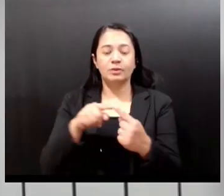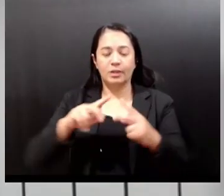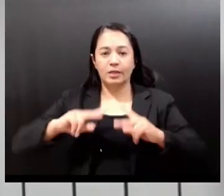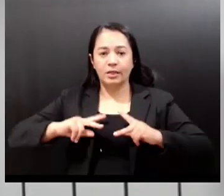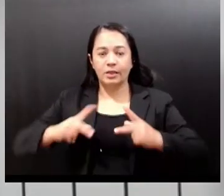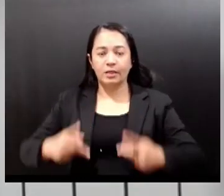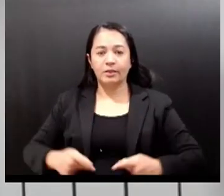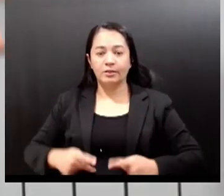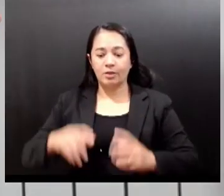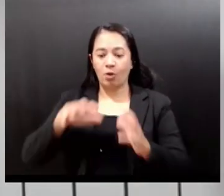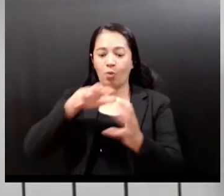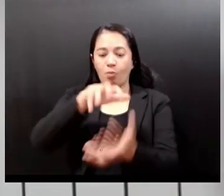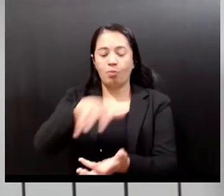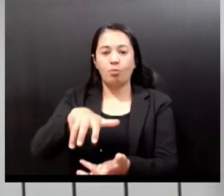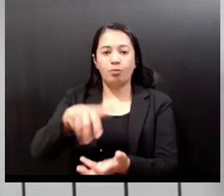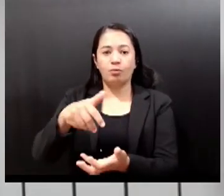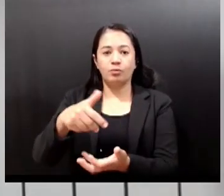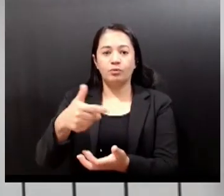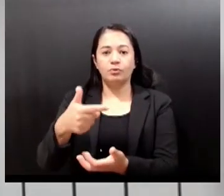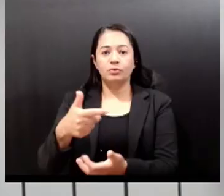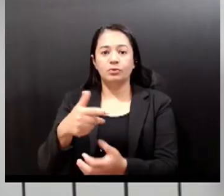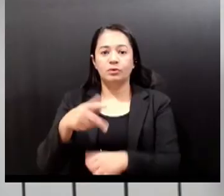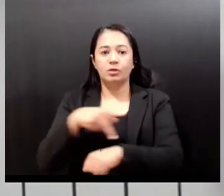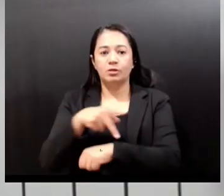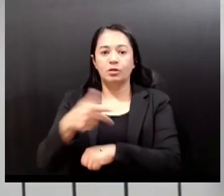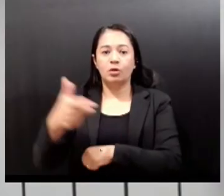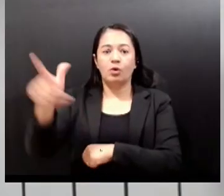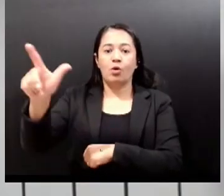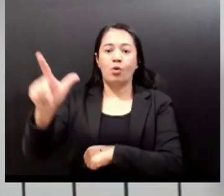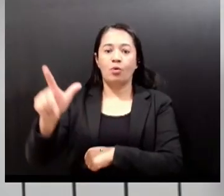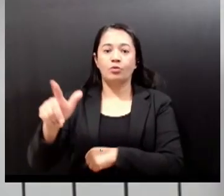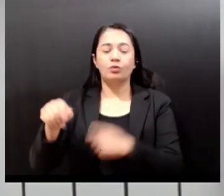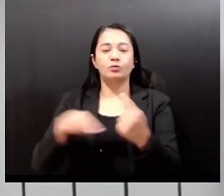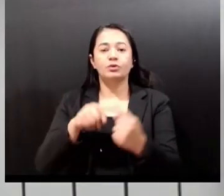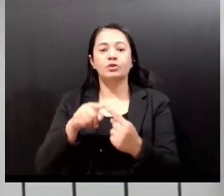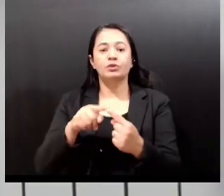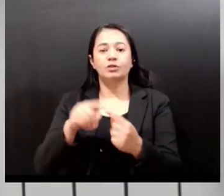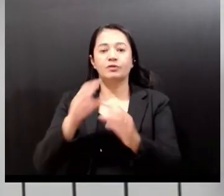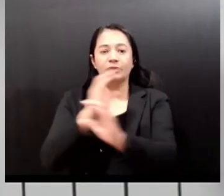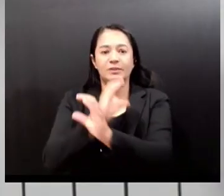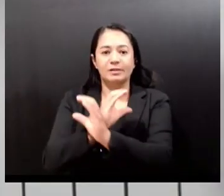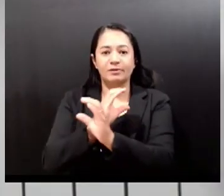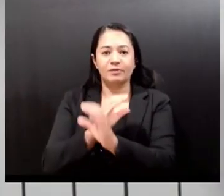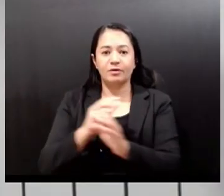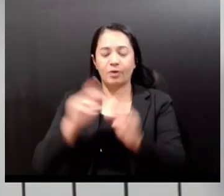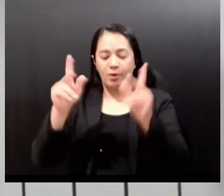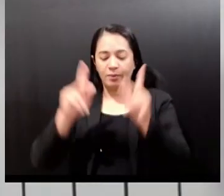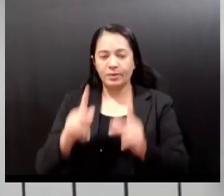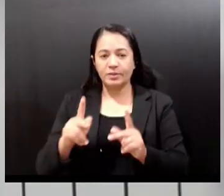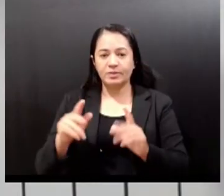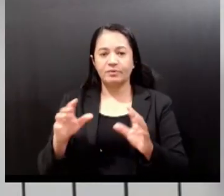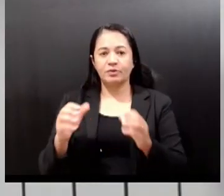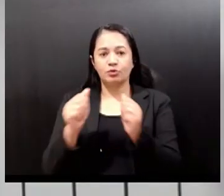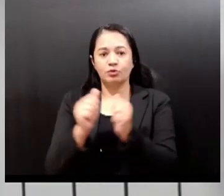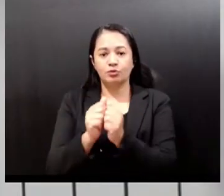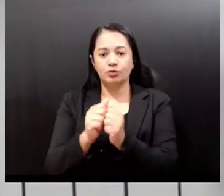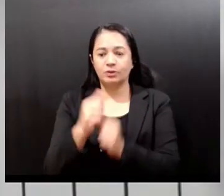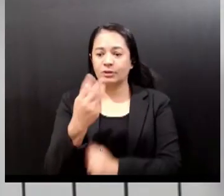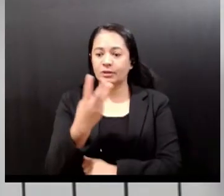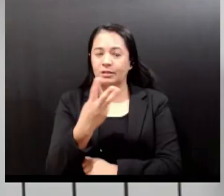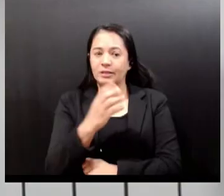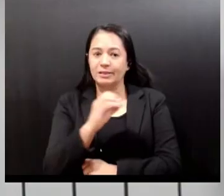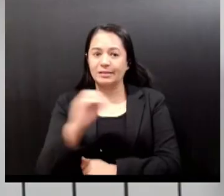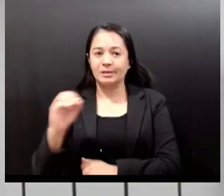internacional com fins civis, pacíficos, e vai reunir aí 300 pessoas de 400 países começa no